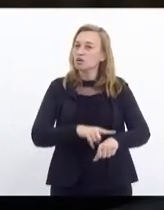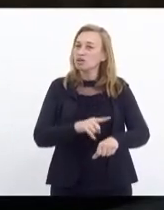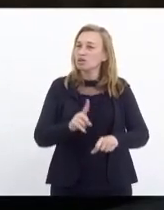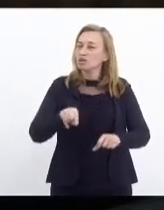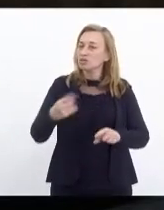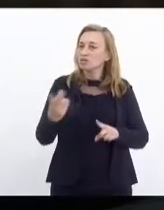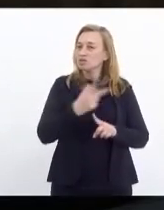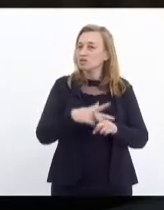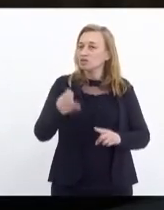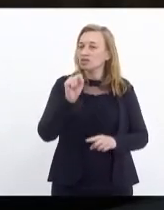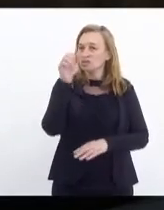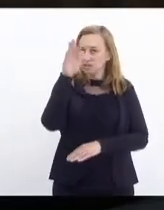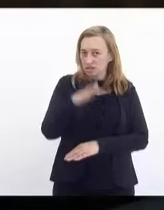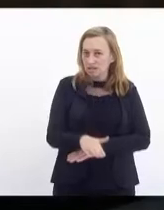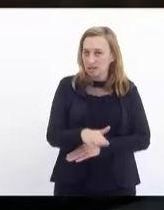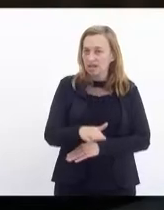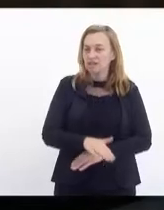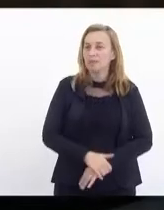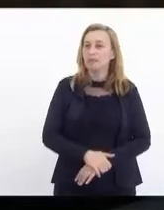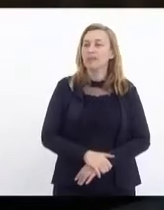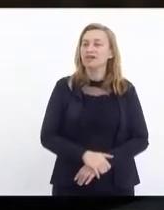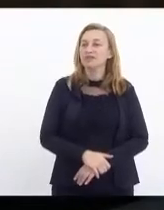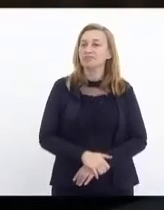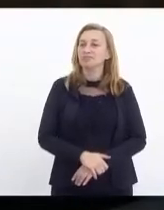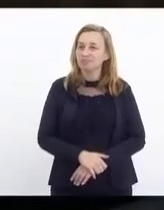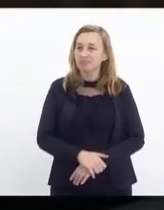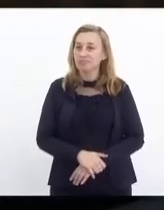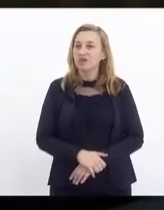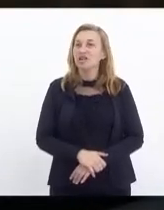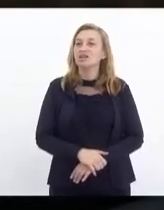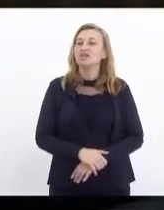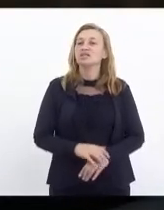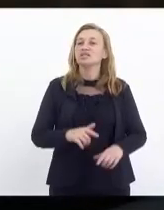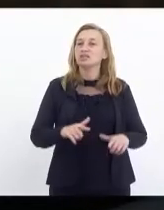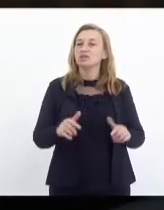vitória nossa nessa tarde, é diligenciar junto ao Poder